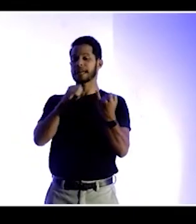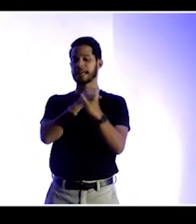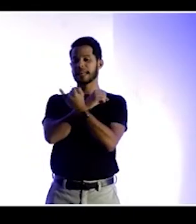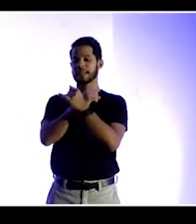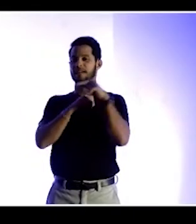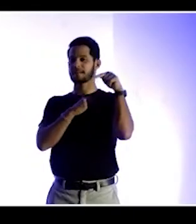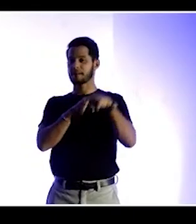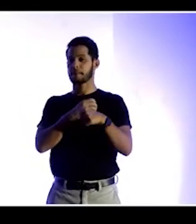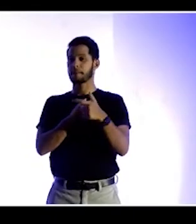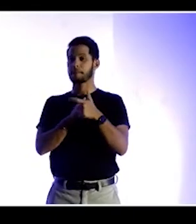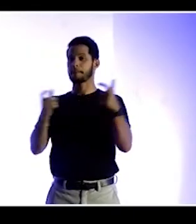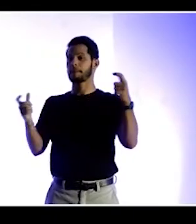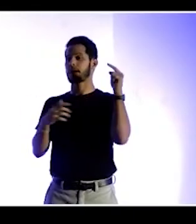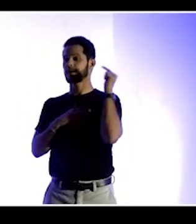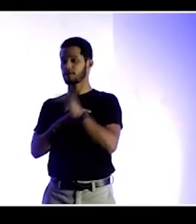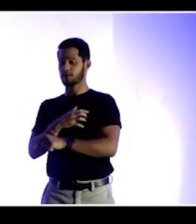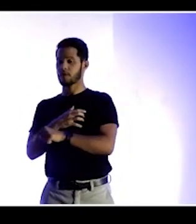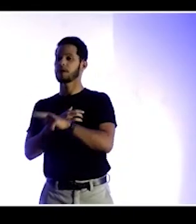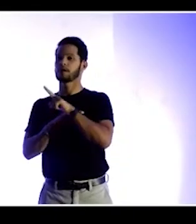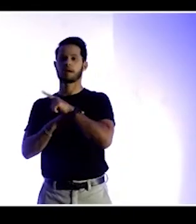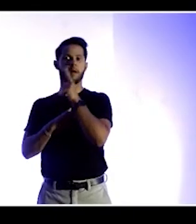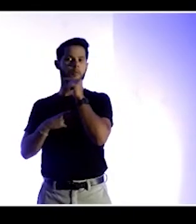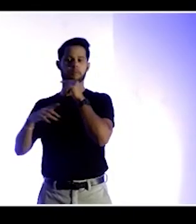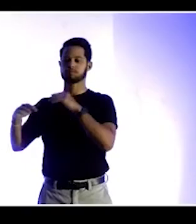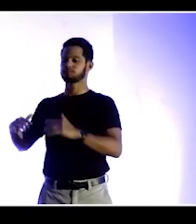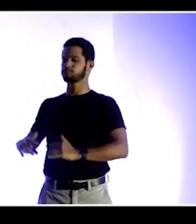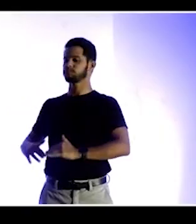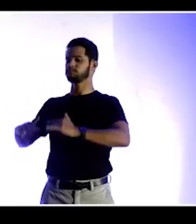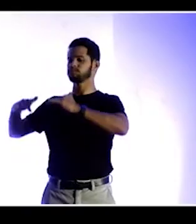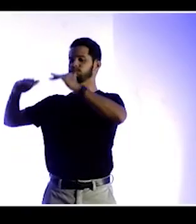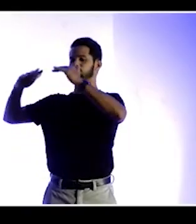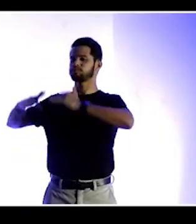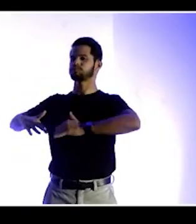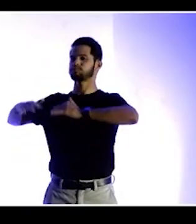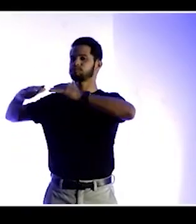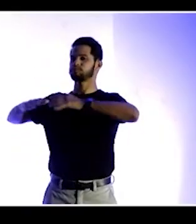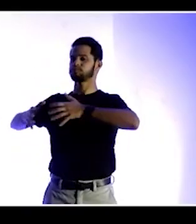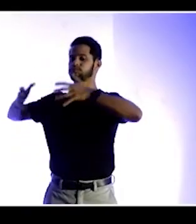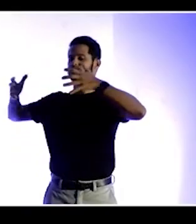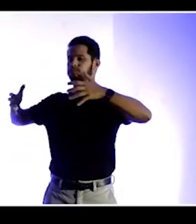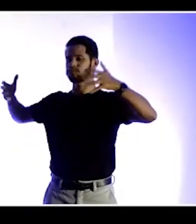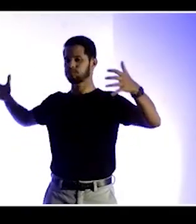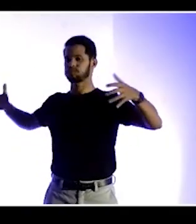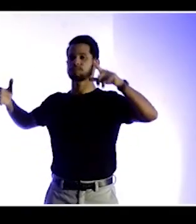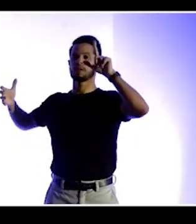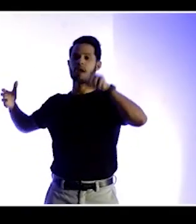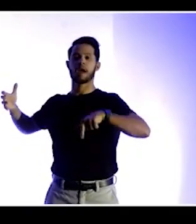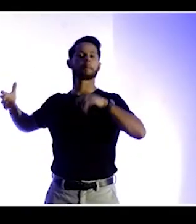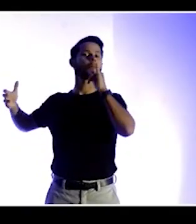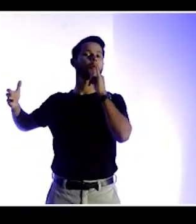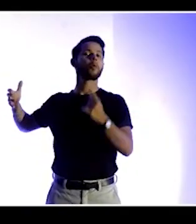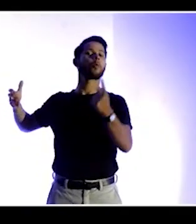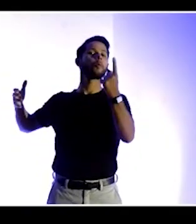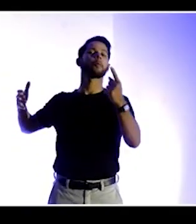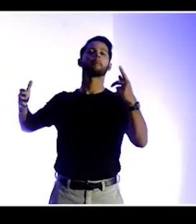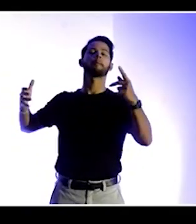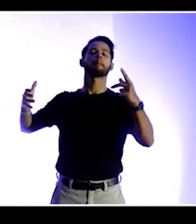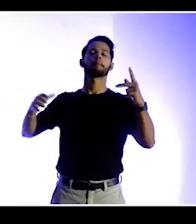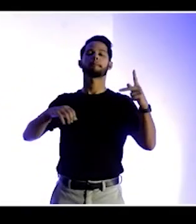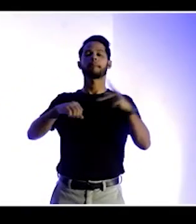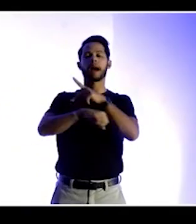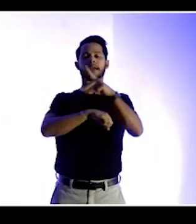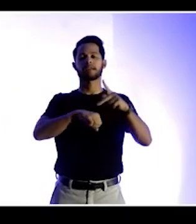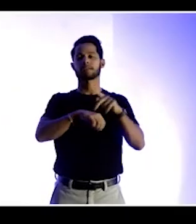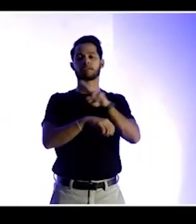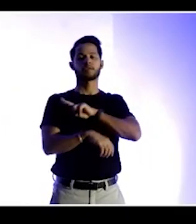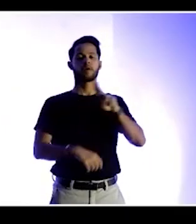1.350 km² de área inundada. Tá? É o dobro do tamanho da Singapura e é 3 vezes maior